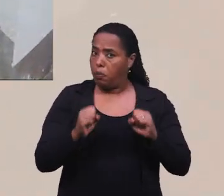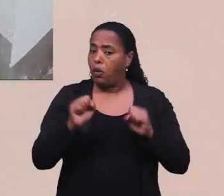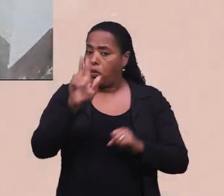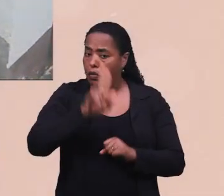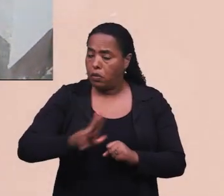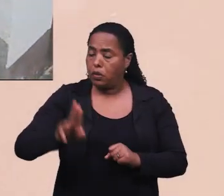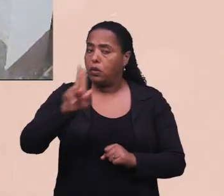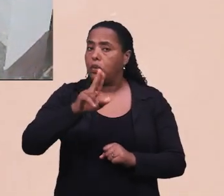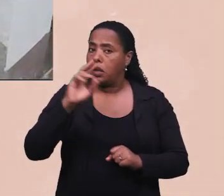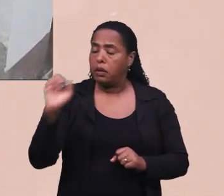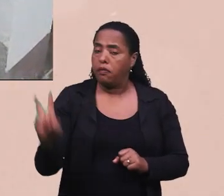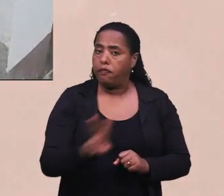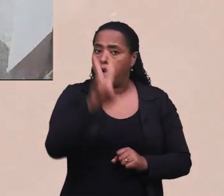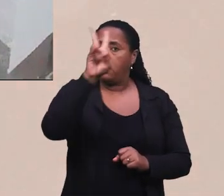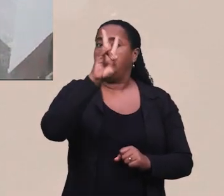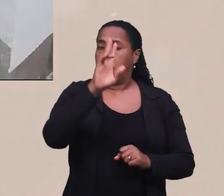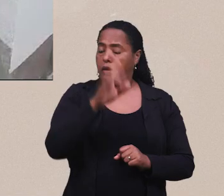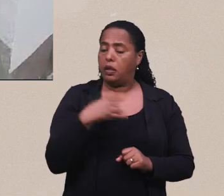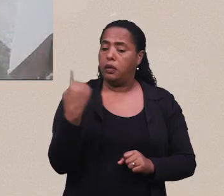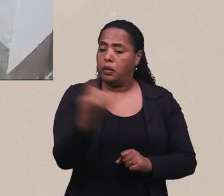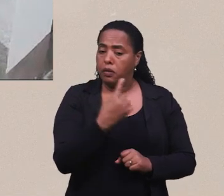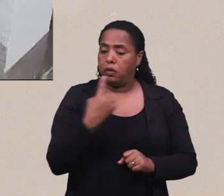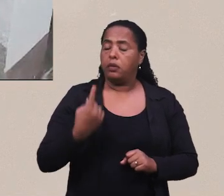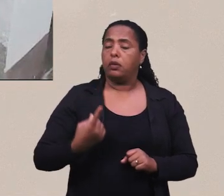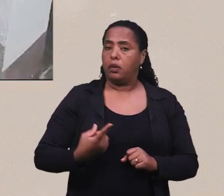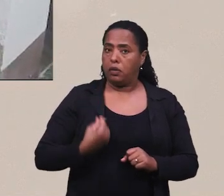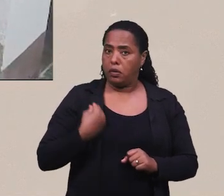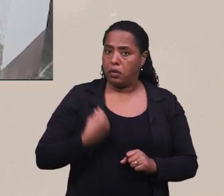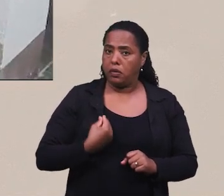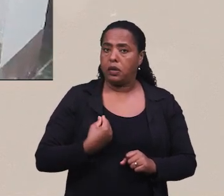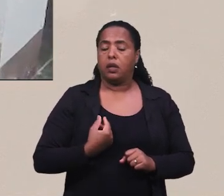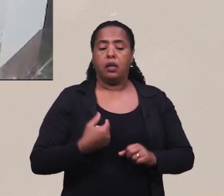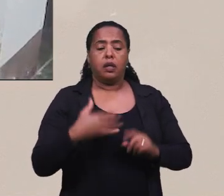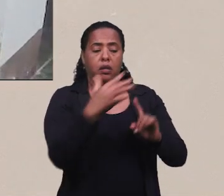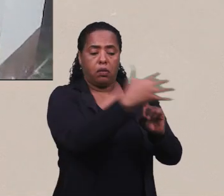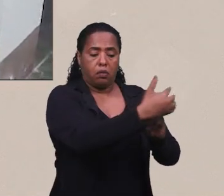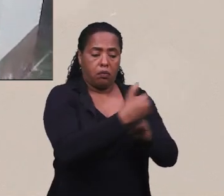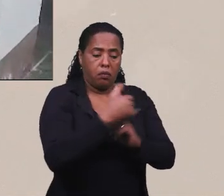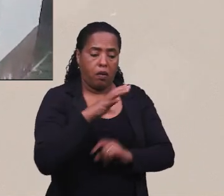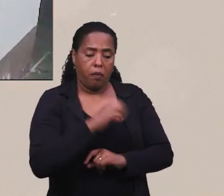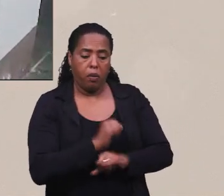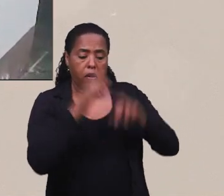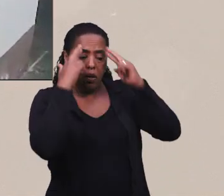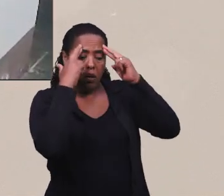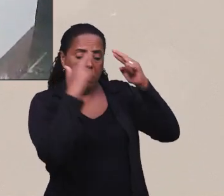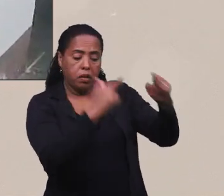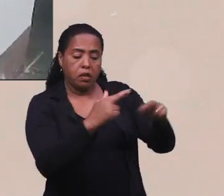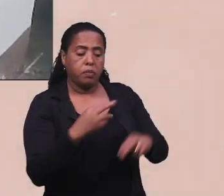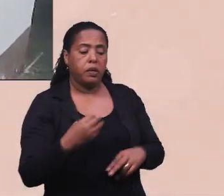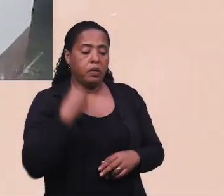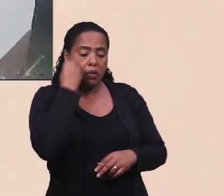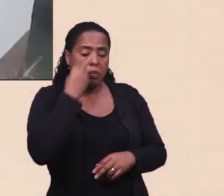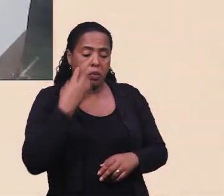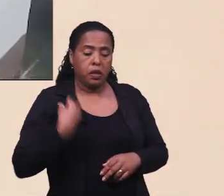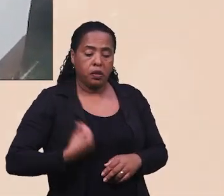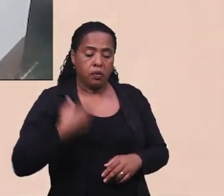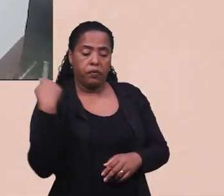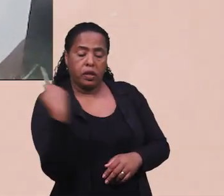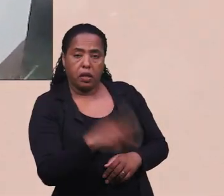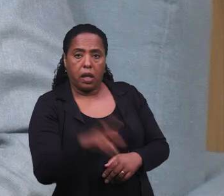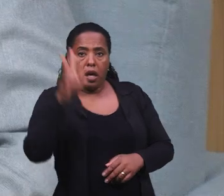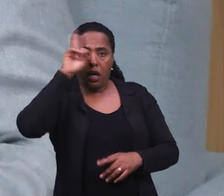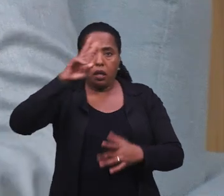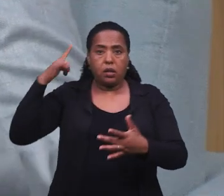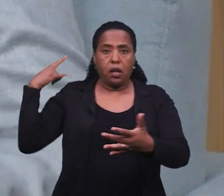comprimento. E assim são alguns dos pontos importantes que nós temos visualizado na assistência aos nossos idosos. A paz do